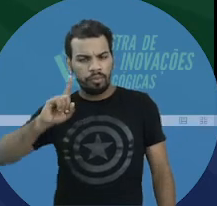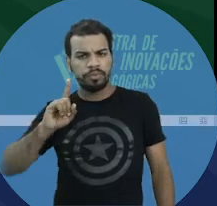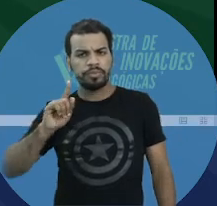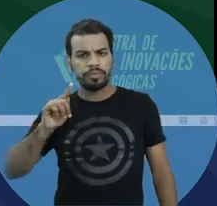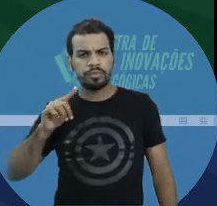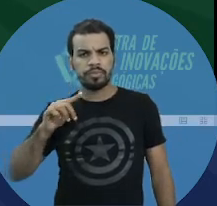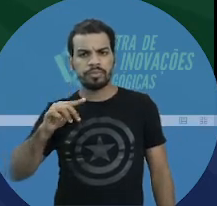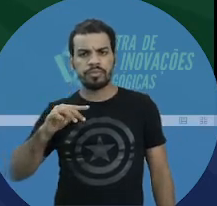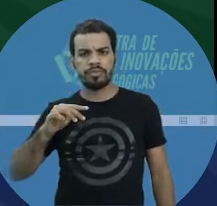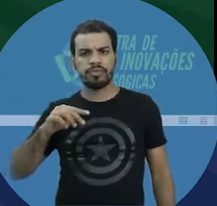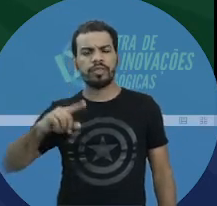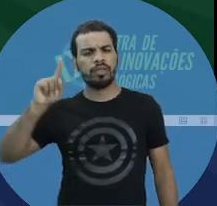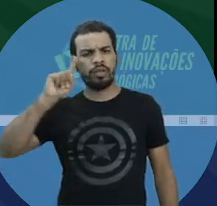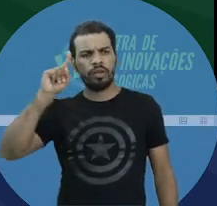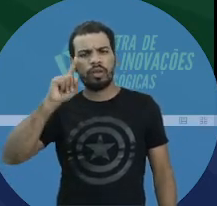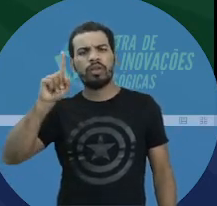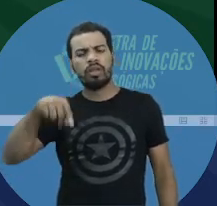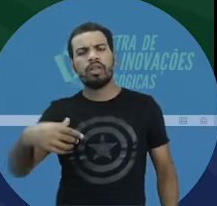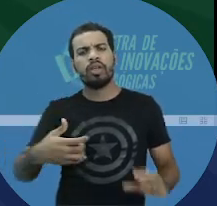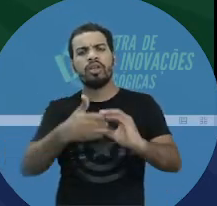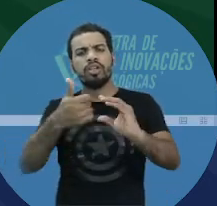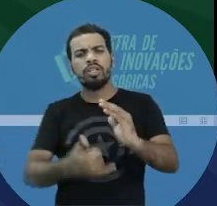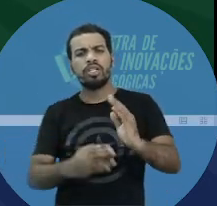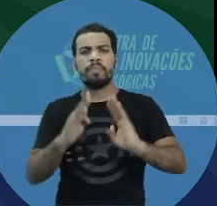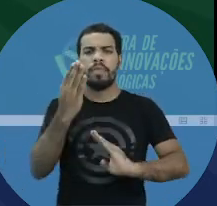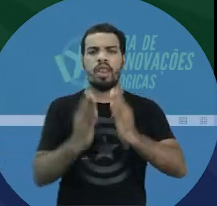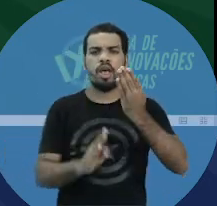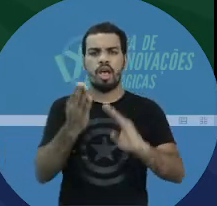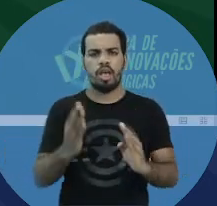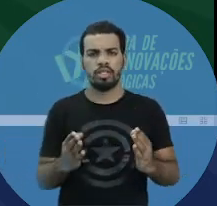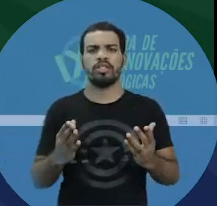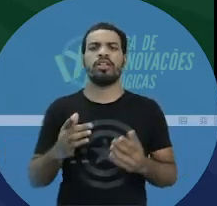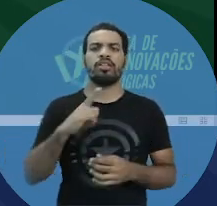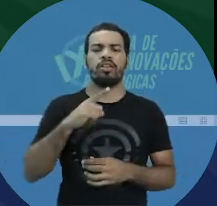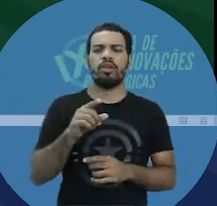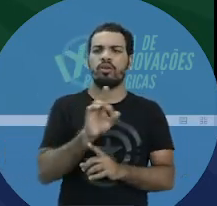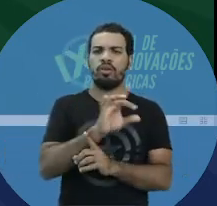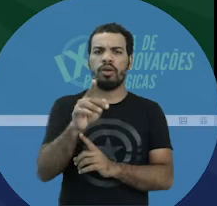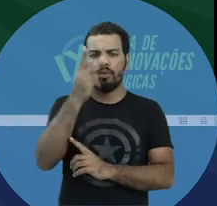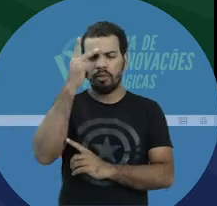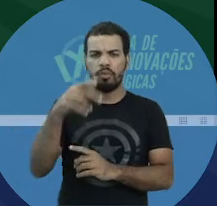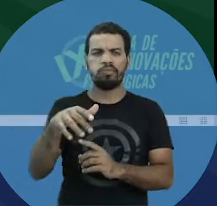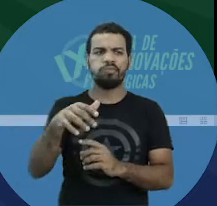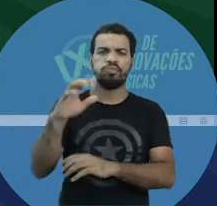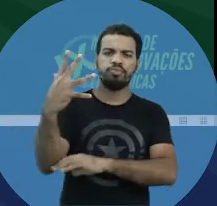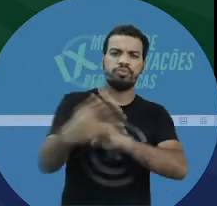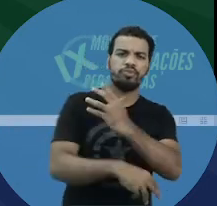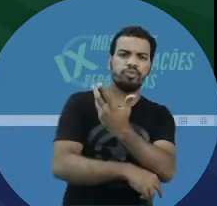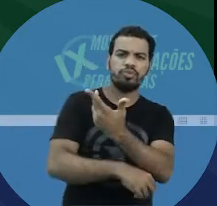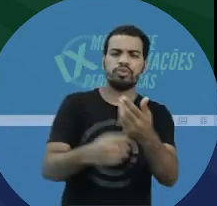também ser estudadas as características biológicas, né, dos indivíduos, do meio ambiente, eu poderia ter utilizado isso